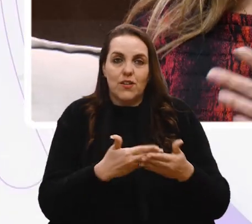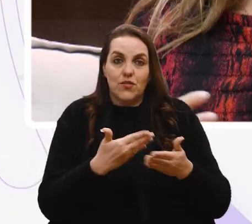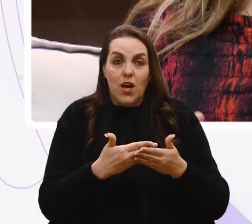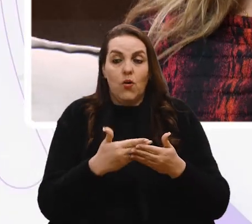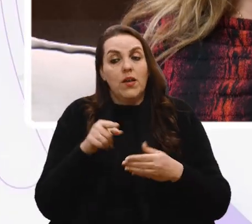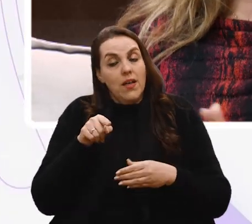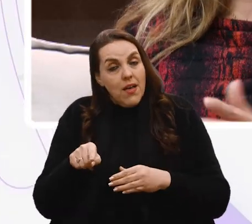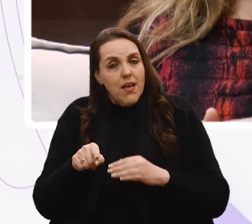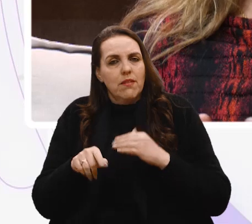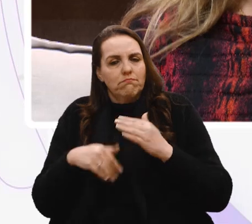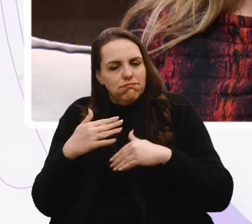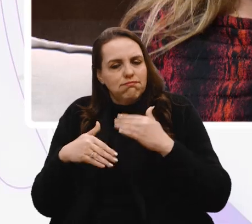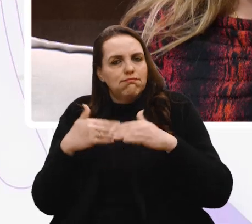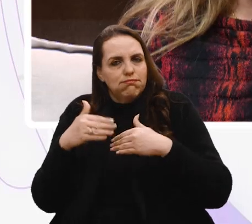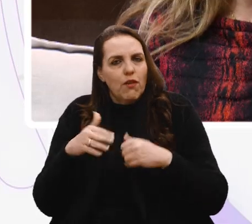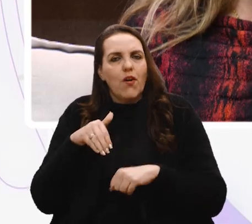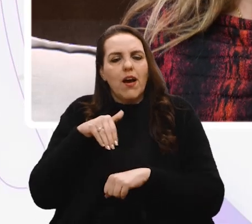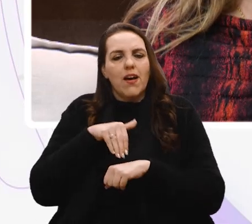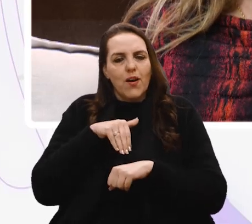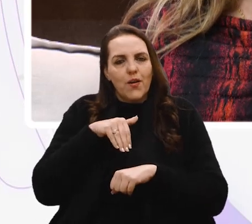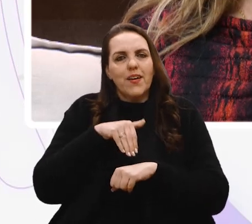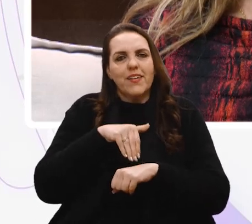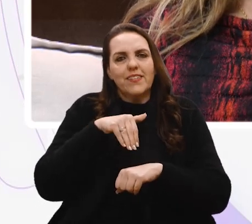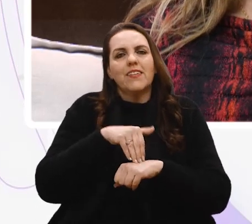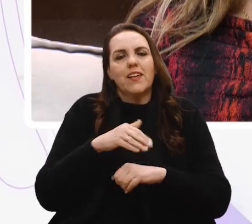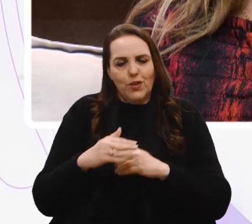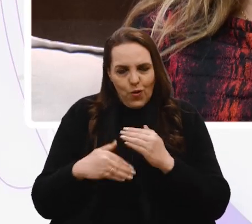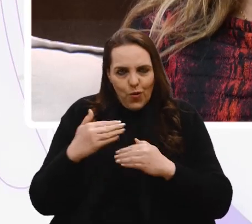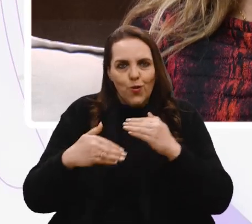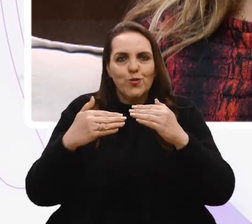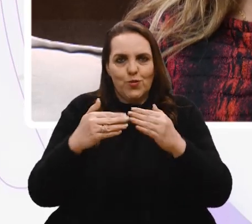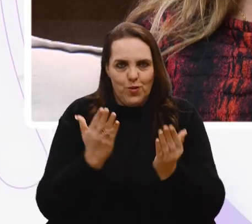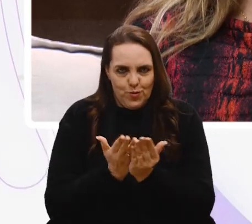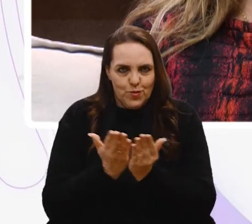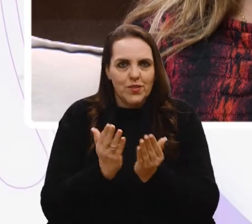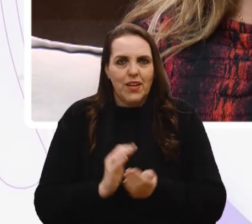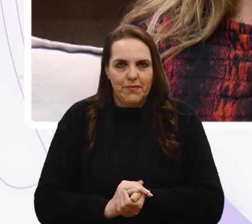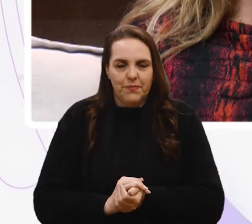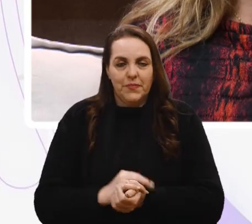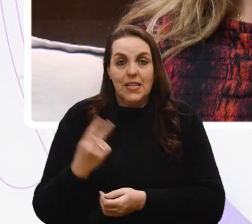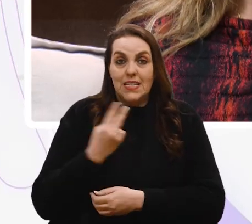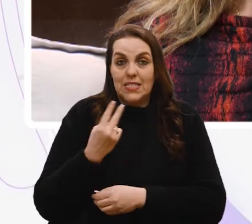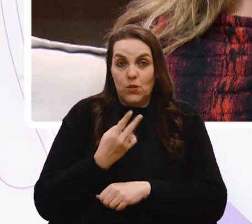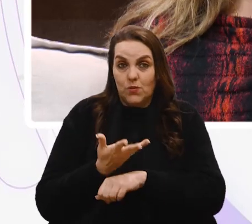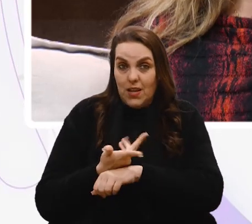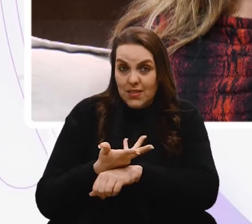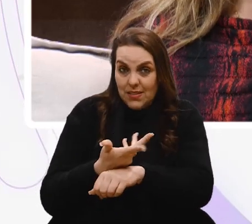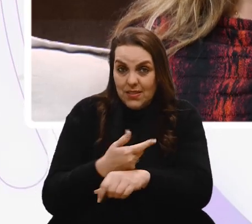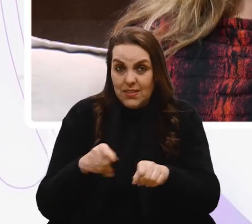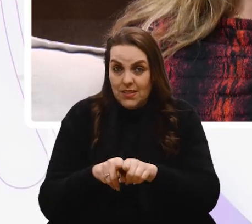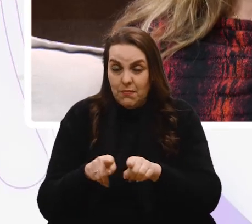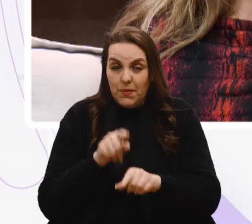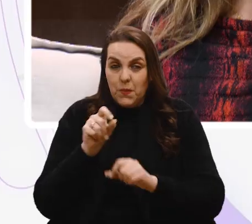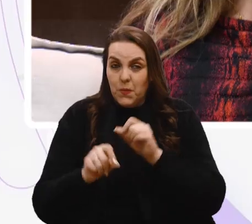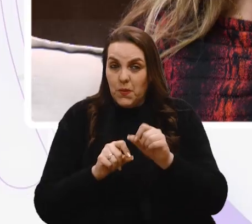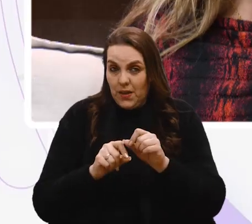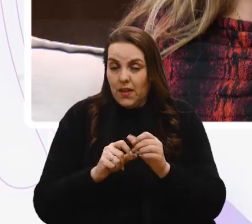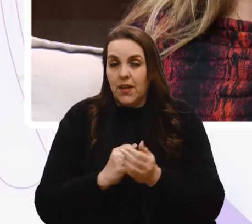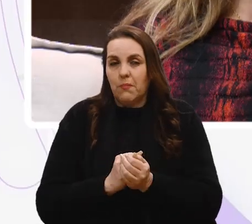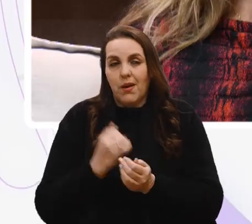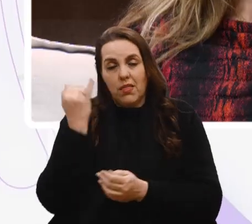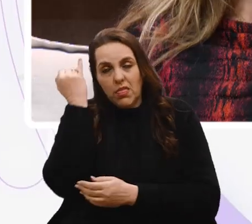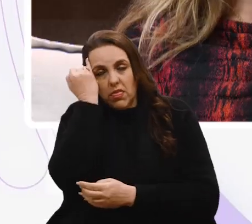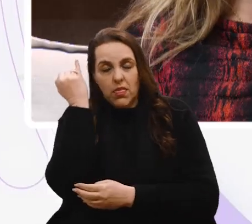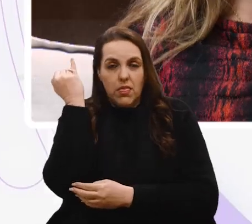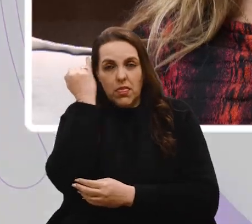ele fosse tolerando e ir à frente. Mas sim, a segunda aceleração também aconteceu em função do tédio